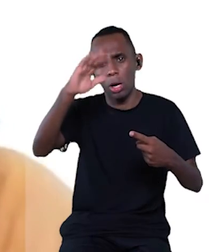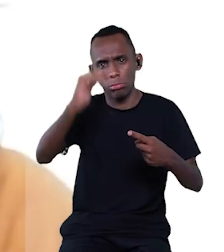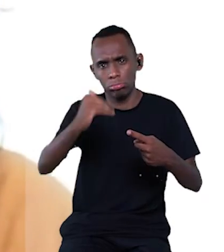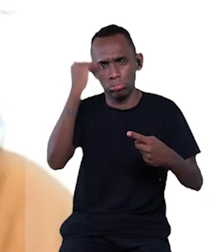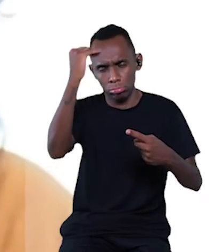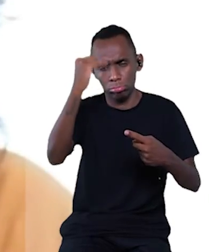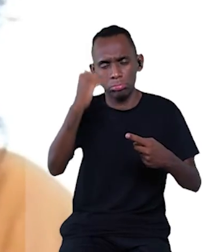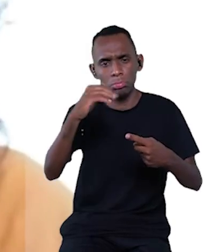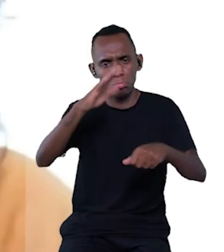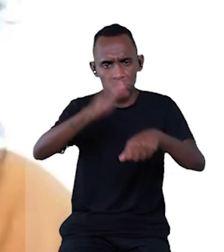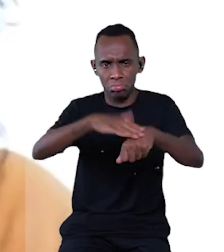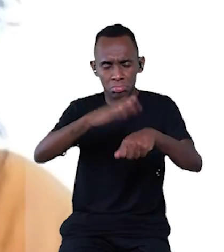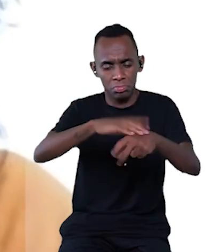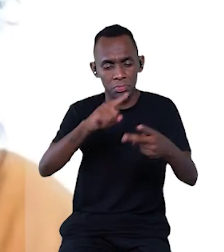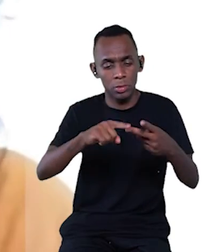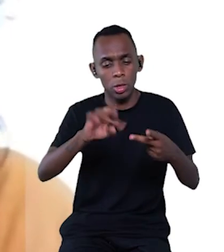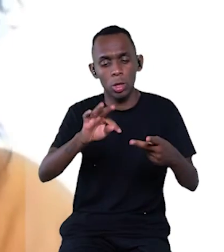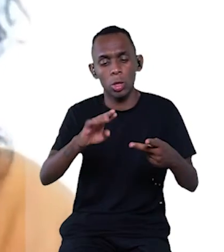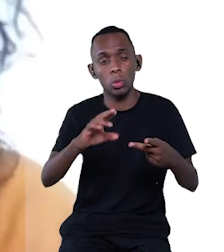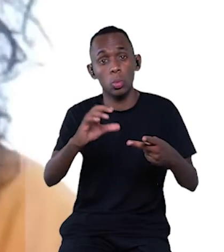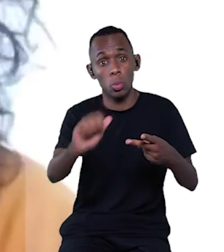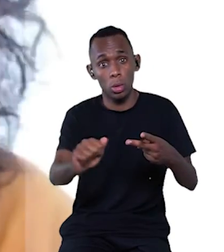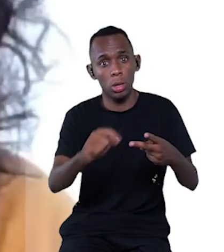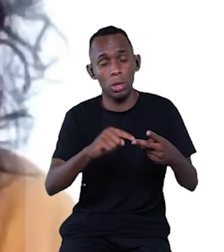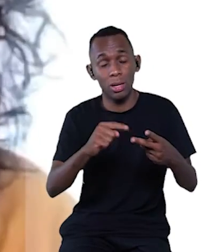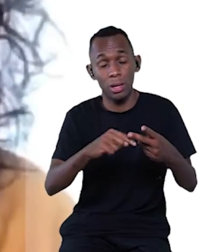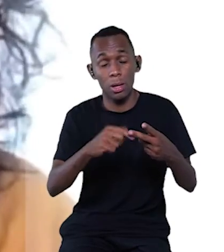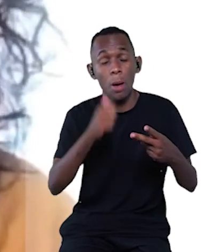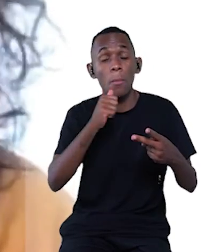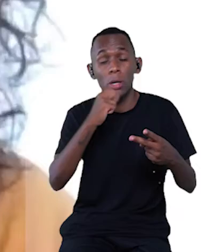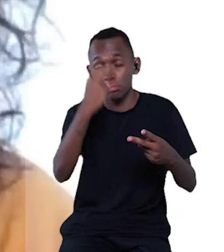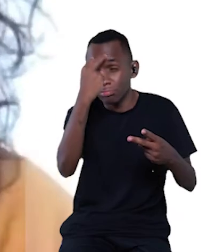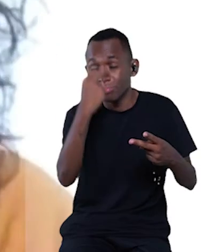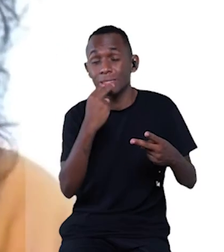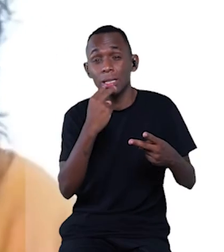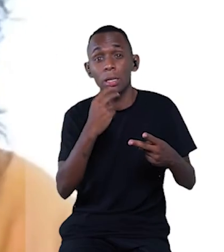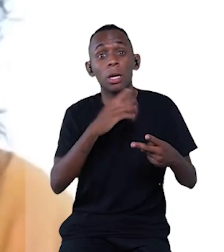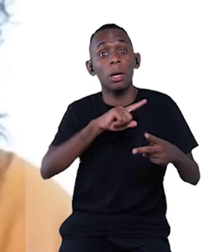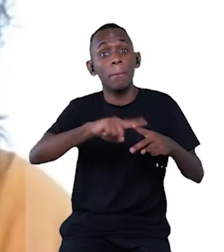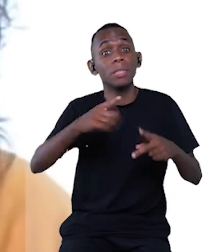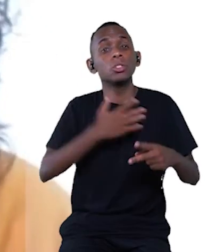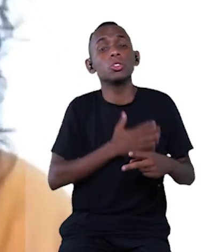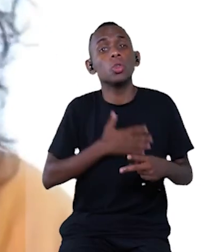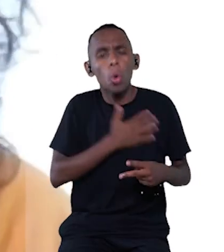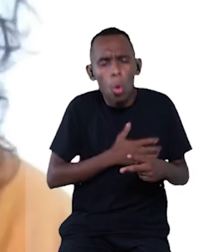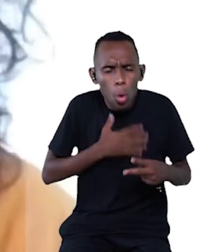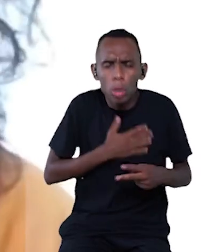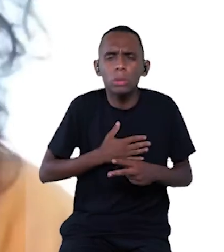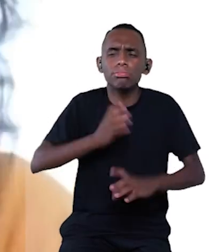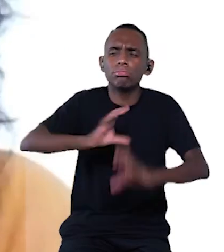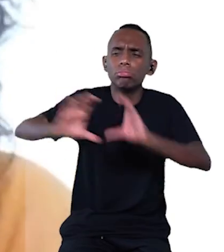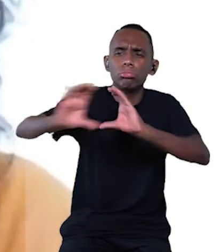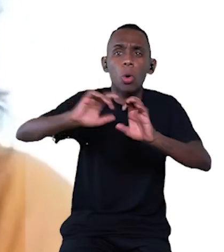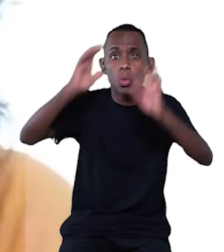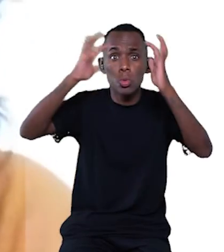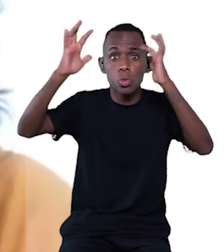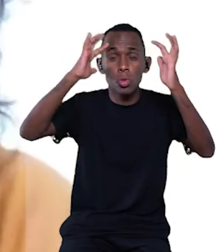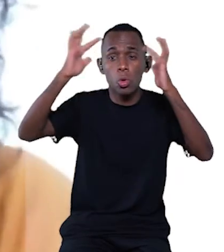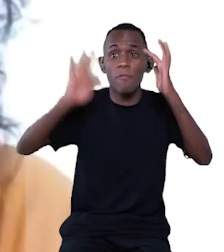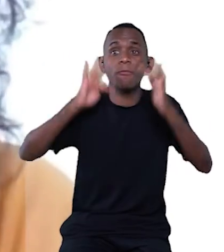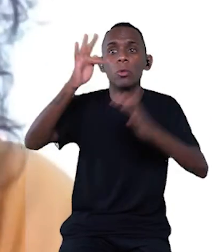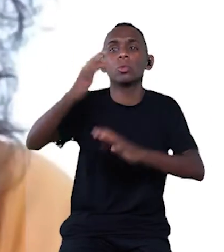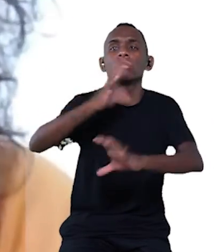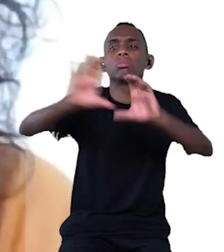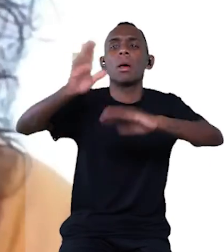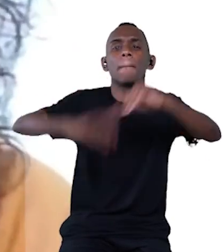empoderada, dona de si, a Tuca, que é uma moça cega e que gosta de cantar, ela é cantora, o sonho dela é